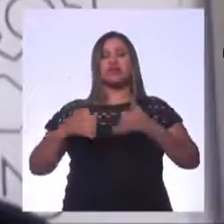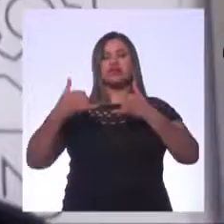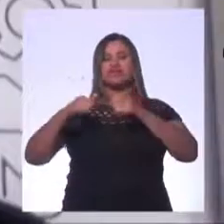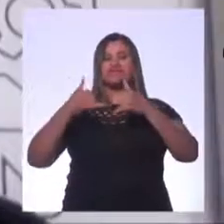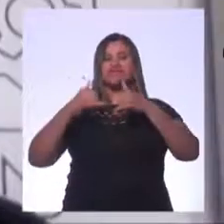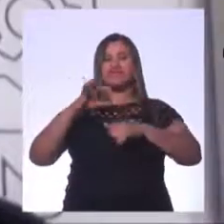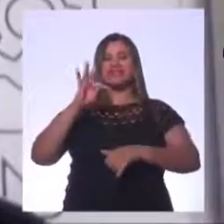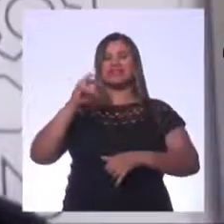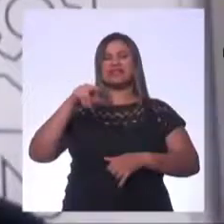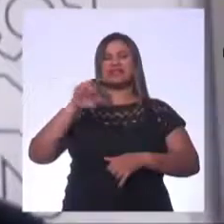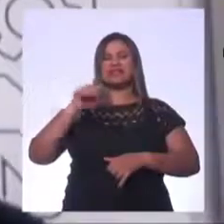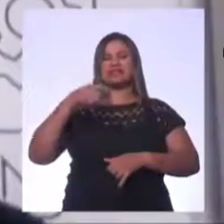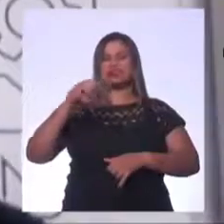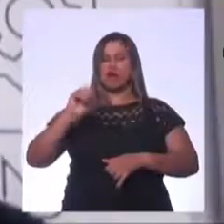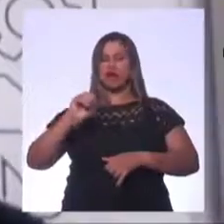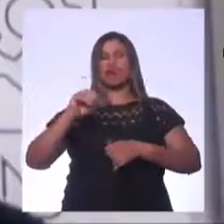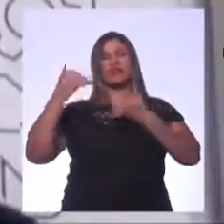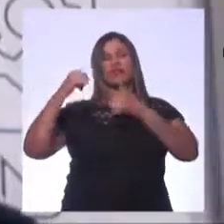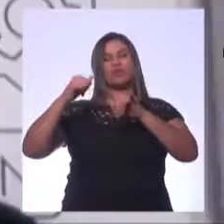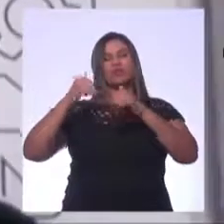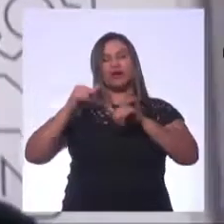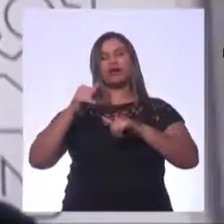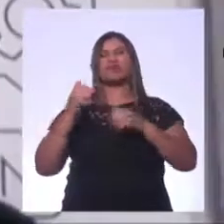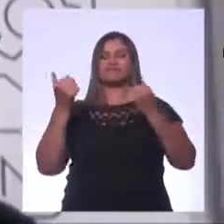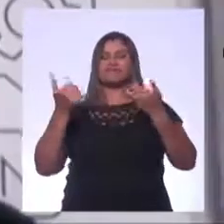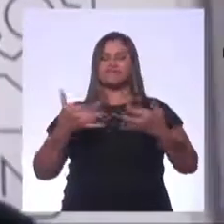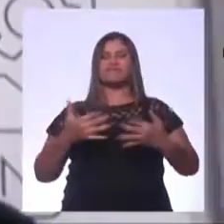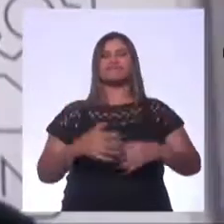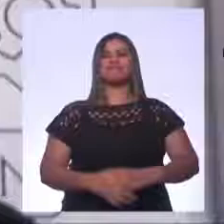para vocês, ok? Professor Paulo.